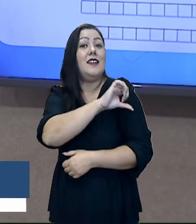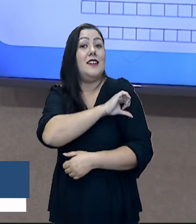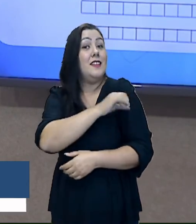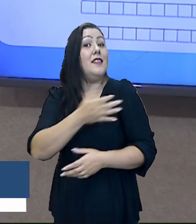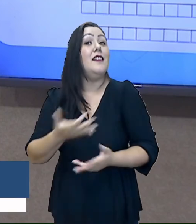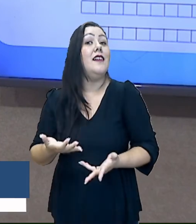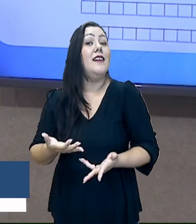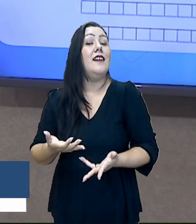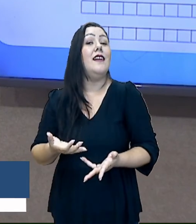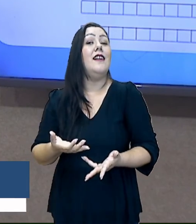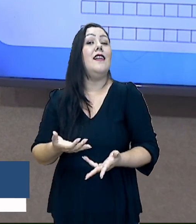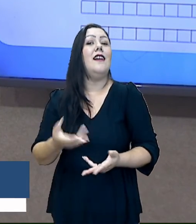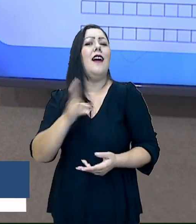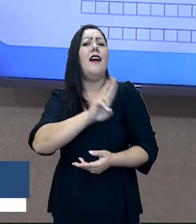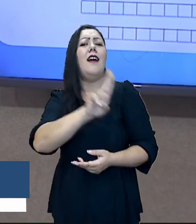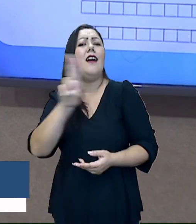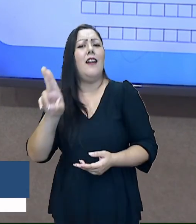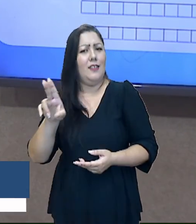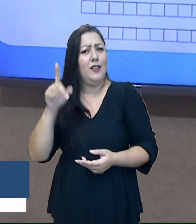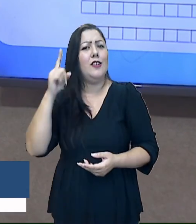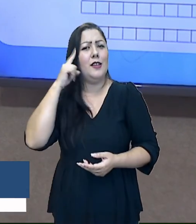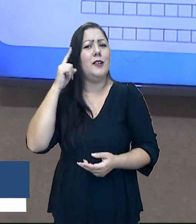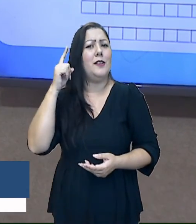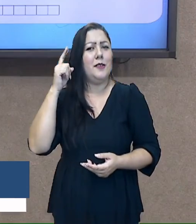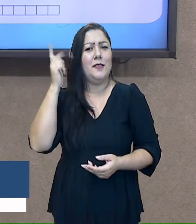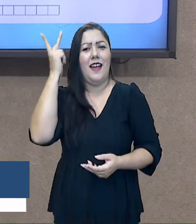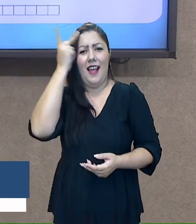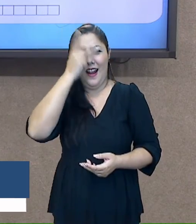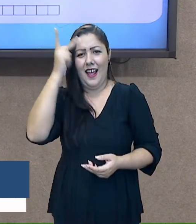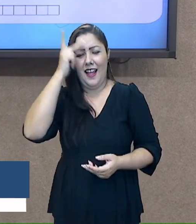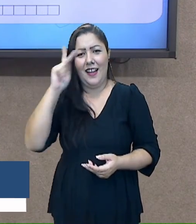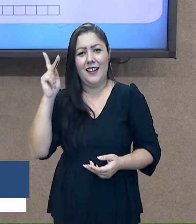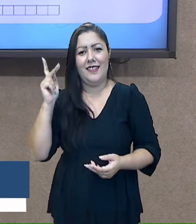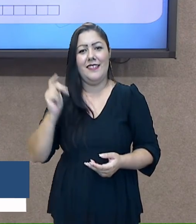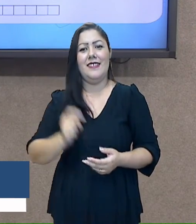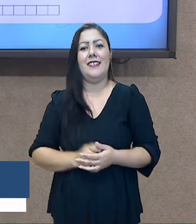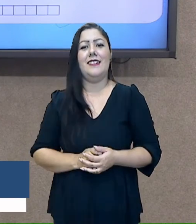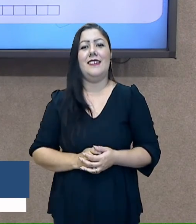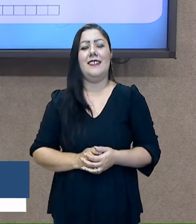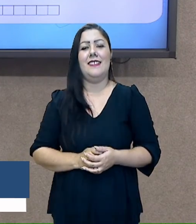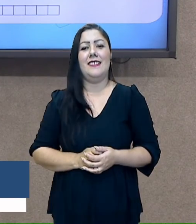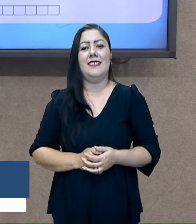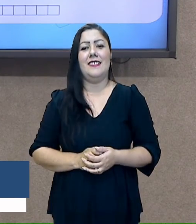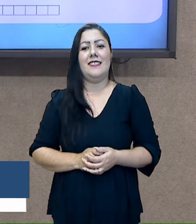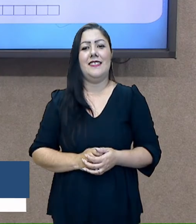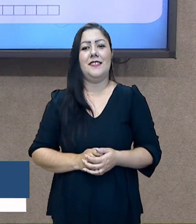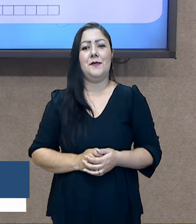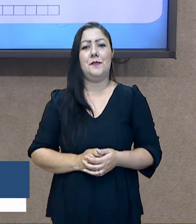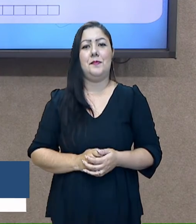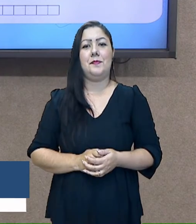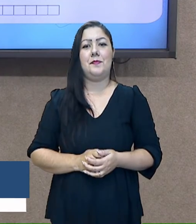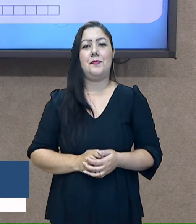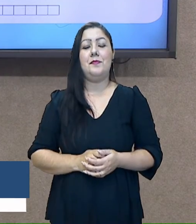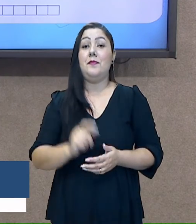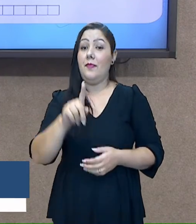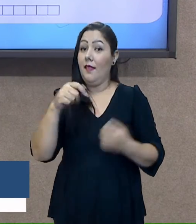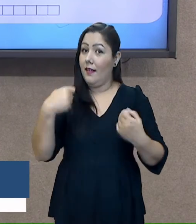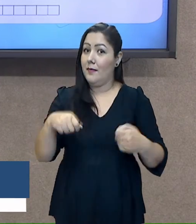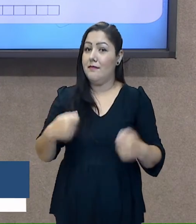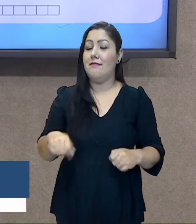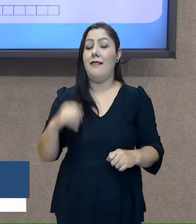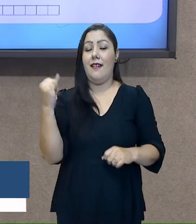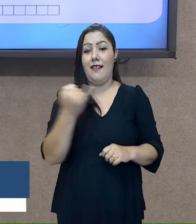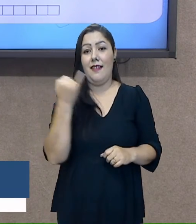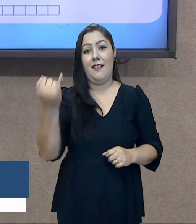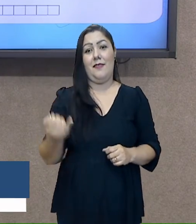chama? Ah, será que você acertou? Você vai precisar e você vai querer, né,